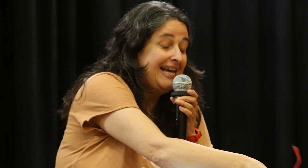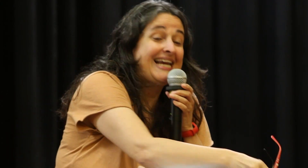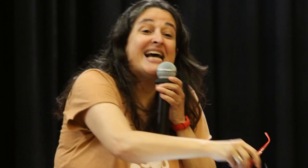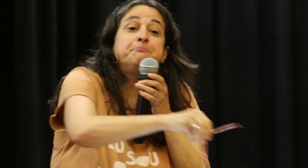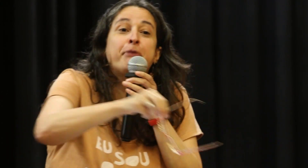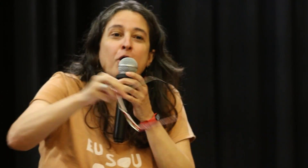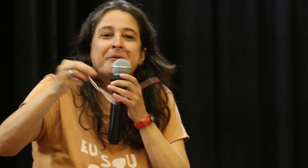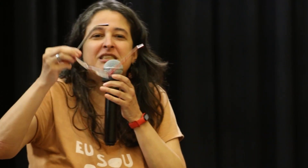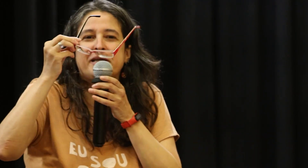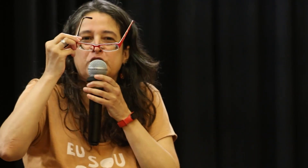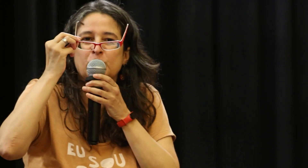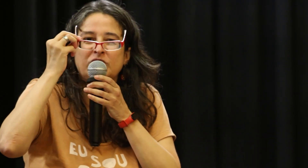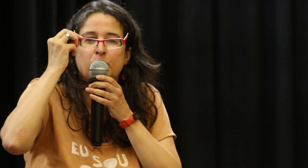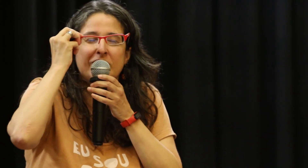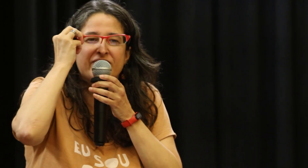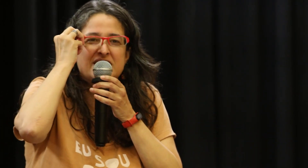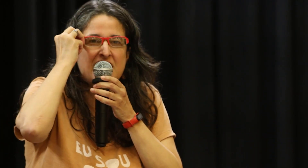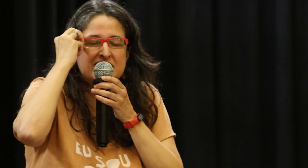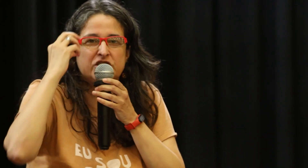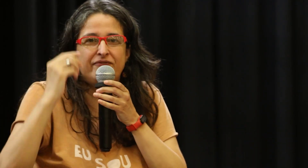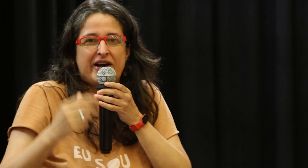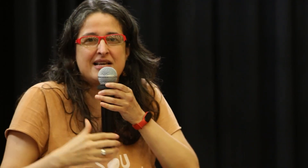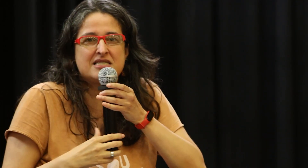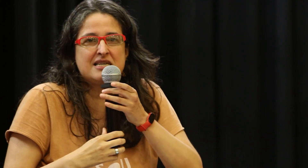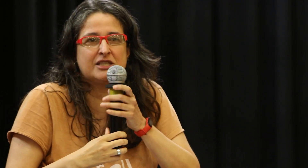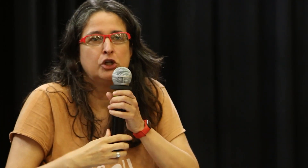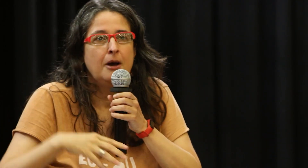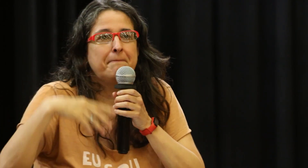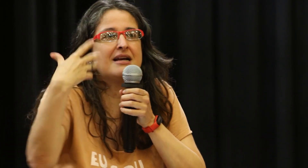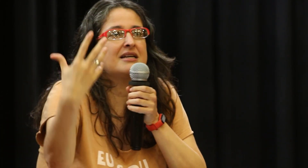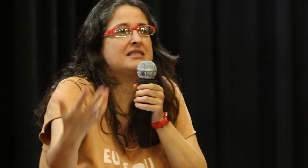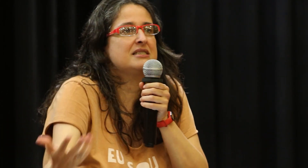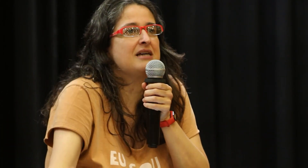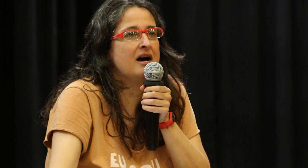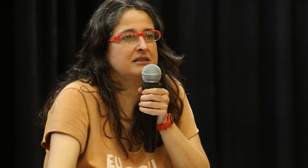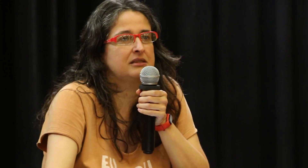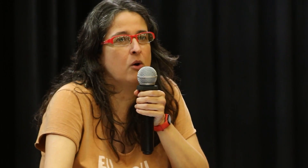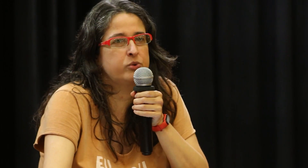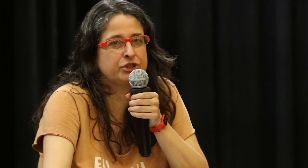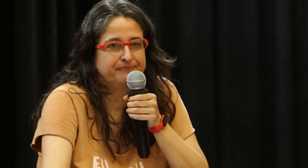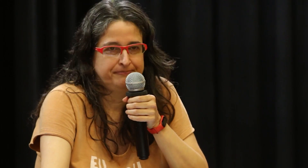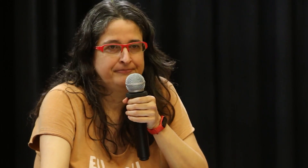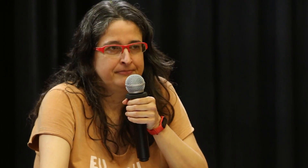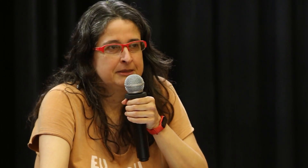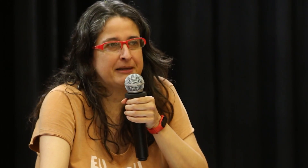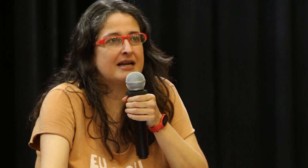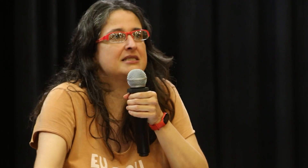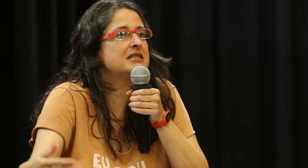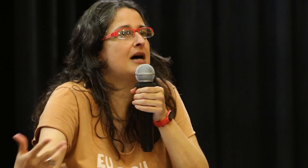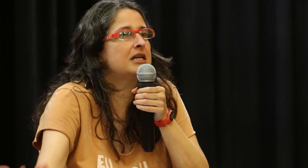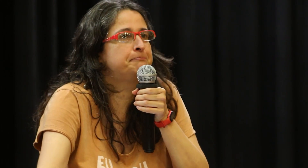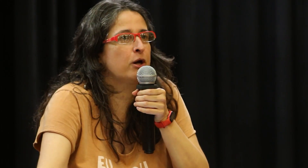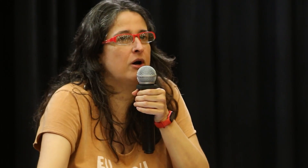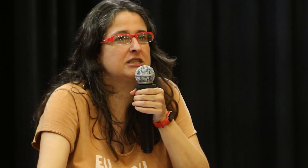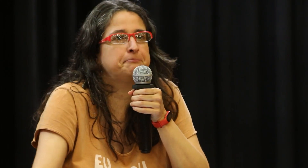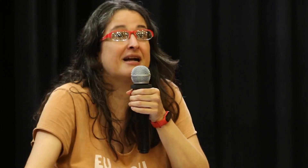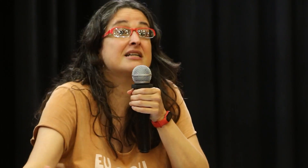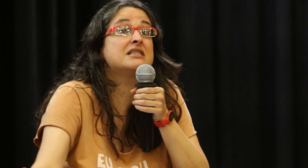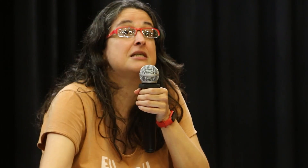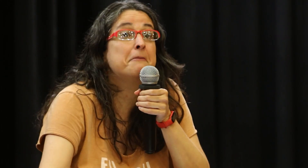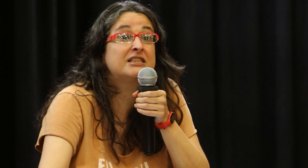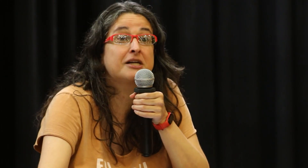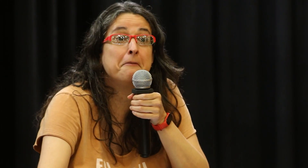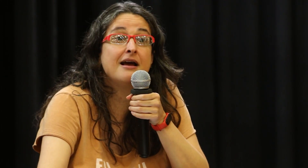estratégias que as próprias pessoas com deficiência já fazem isso para acessar saúde, para acessar as próteses,